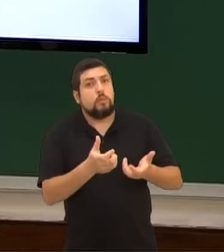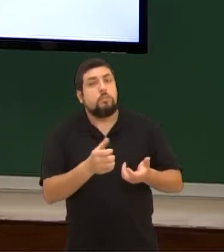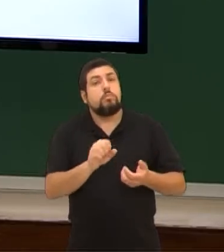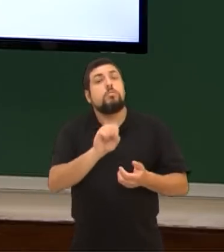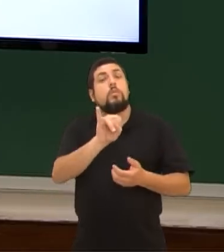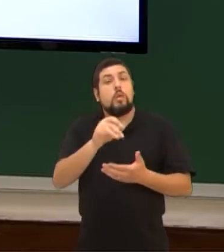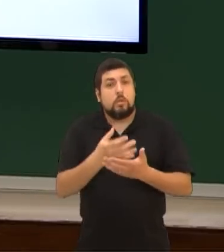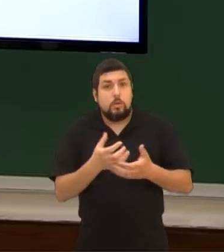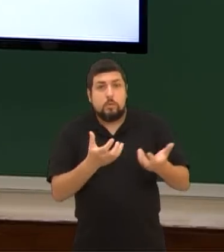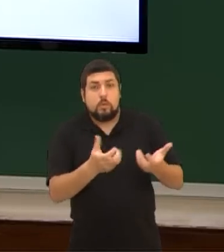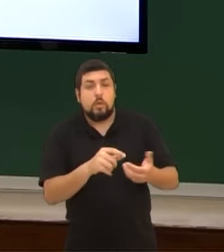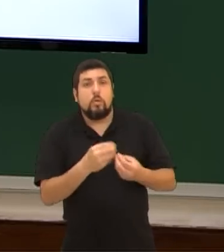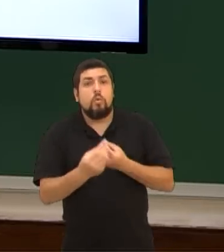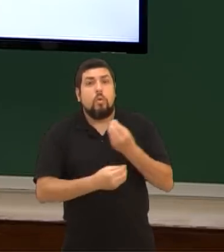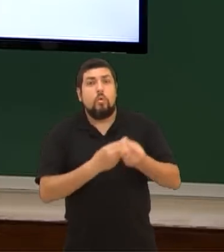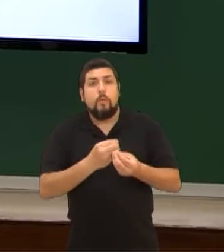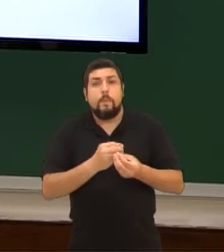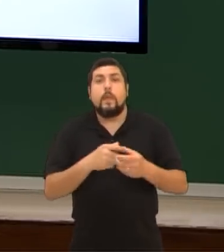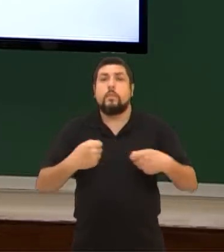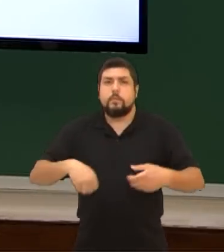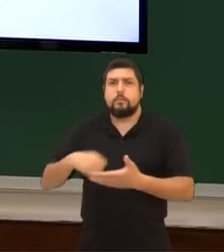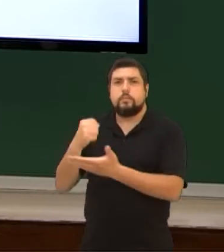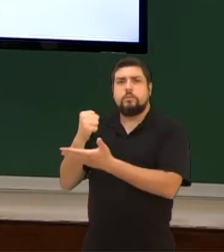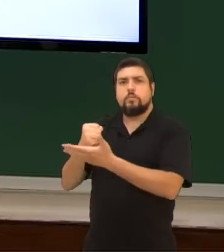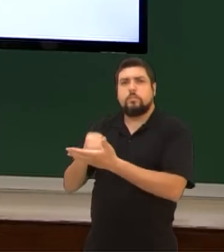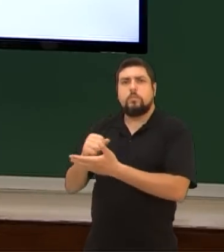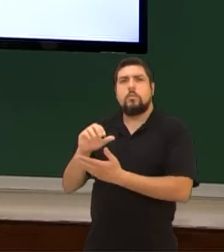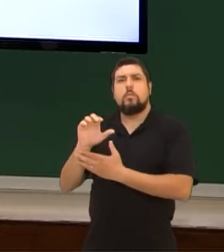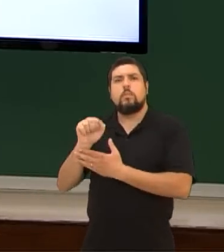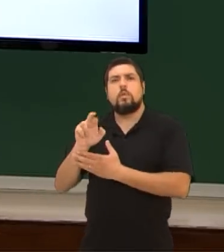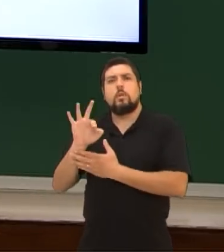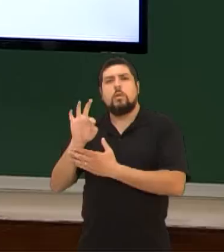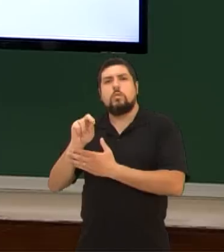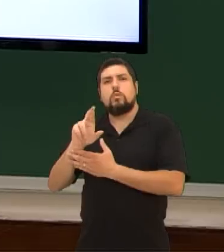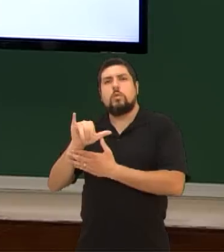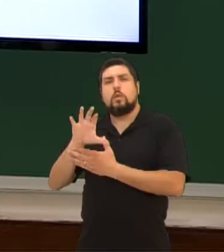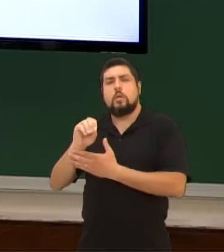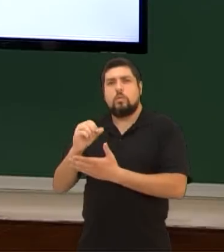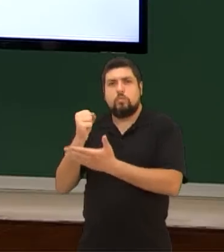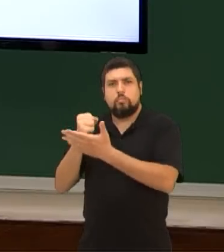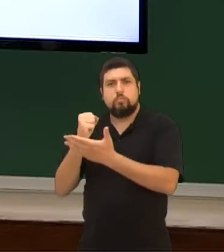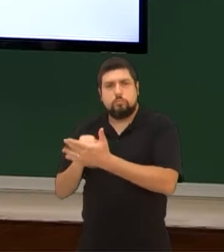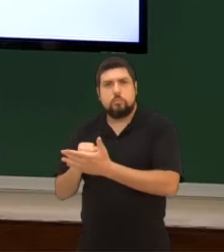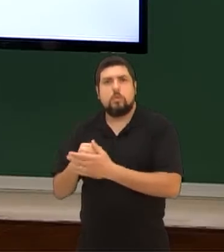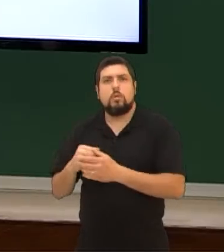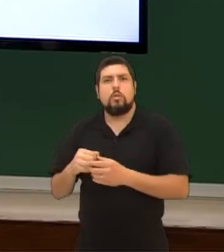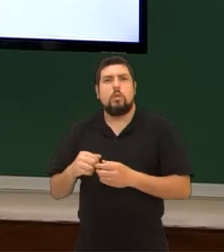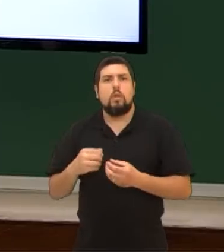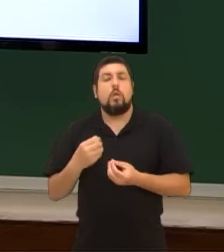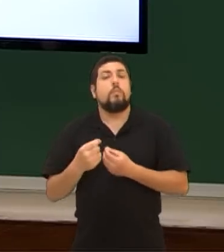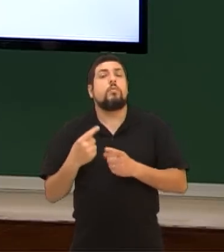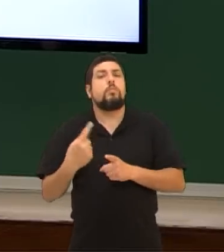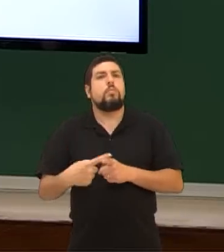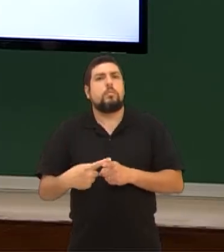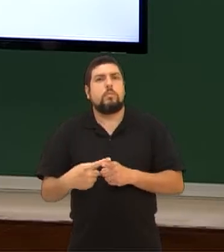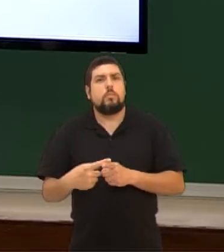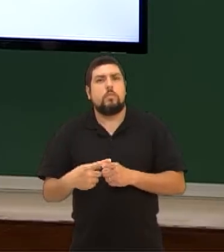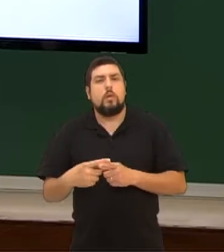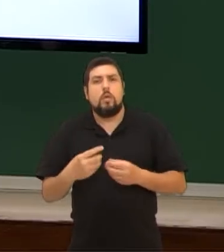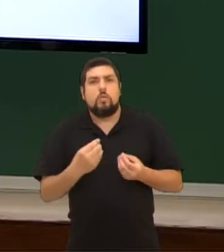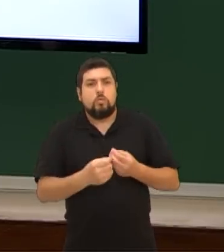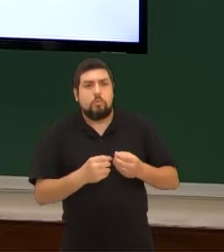da compra de terras seja feita em um cartório. Então essa lei ela vai contribuir para preservar o domínio do latifúndio